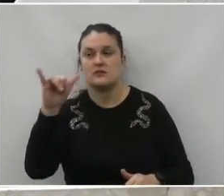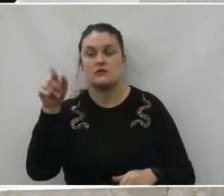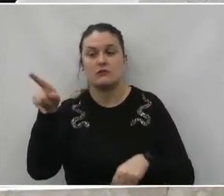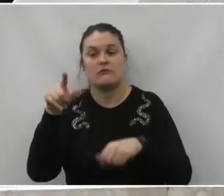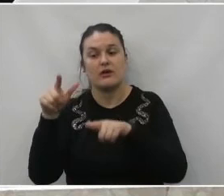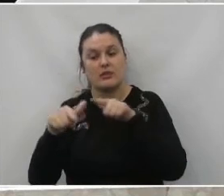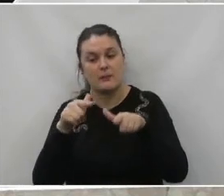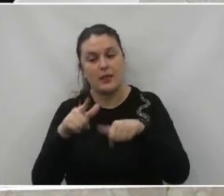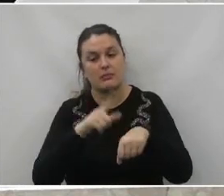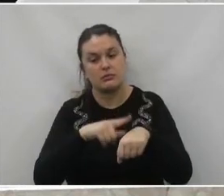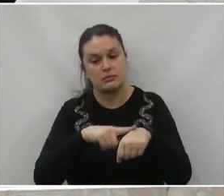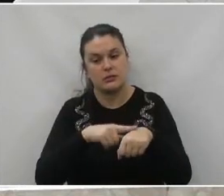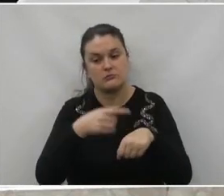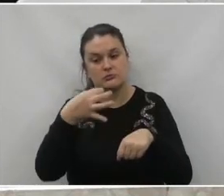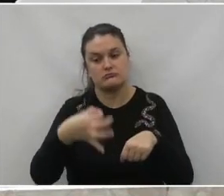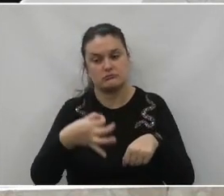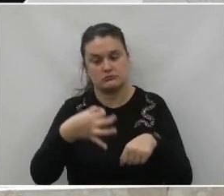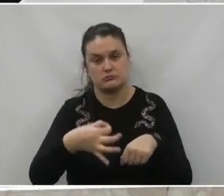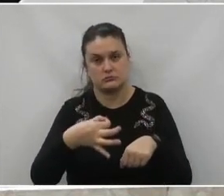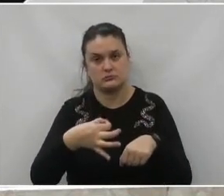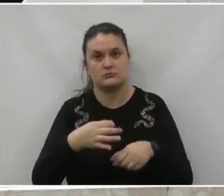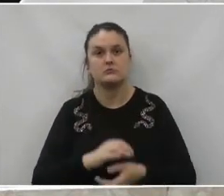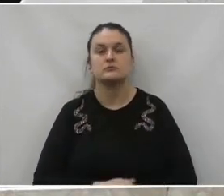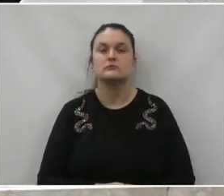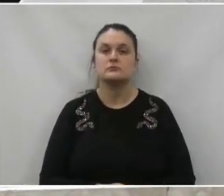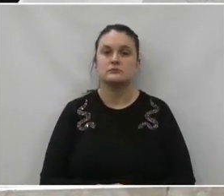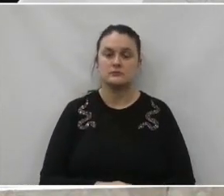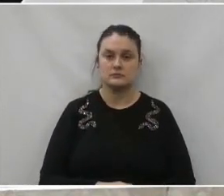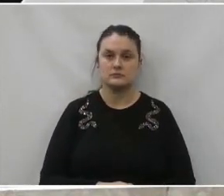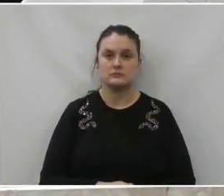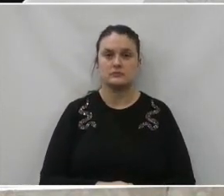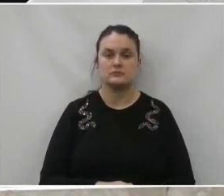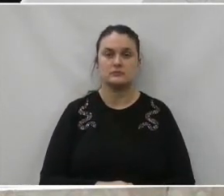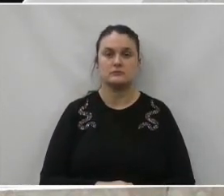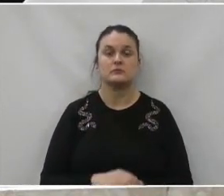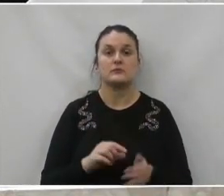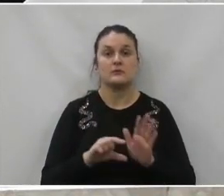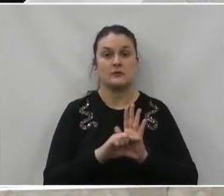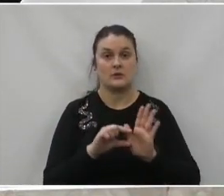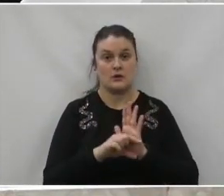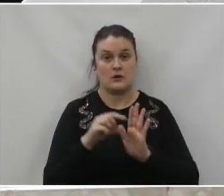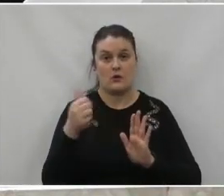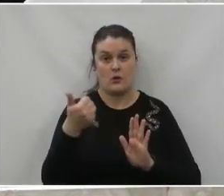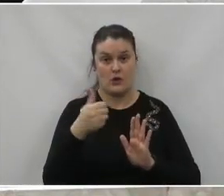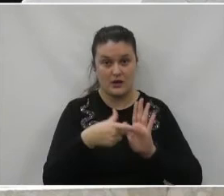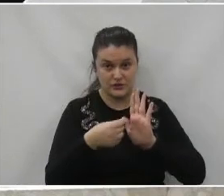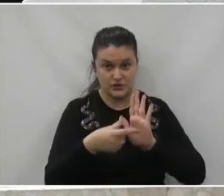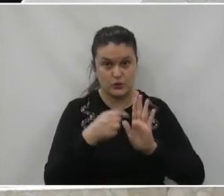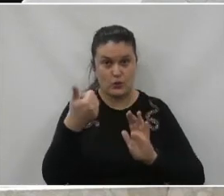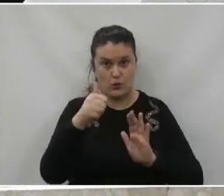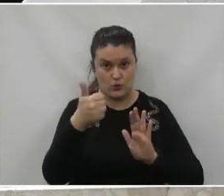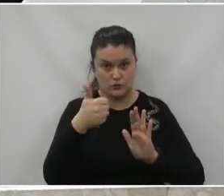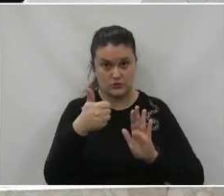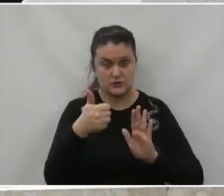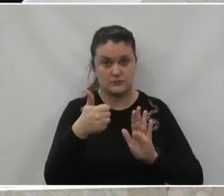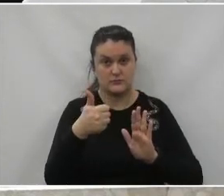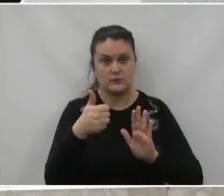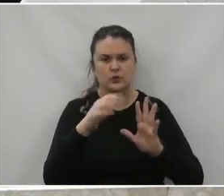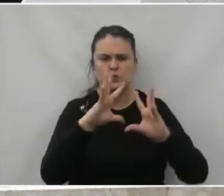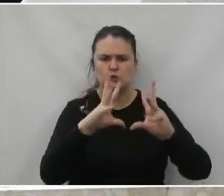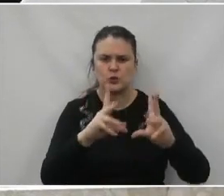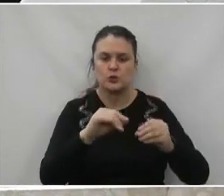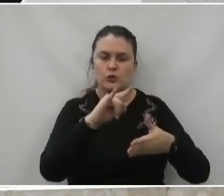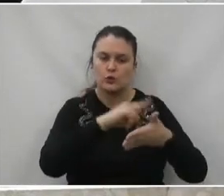convocação, subordinada ao órgão de convocação. Artigo 11. Os autos relativos